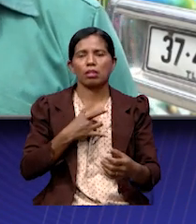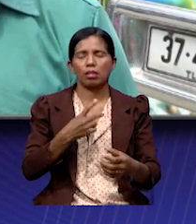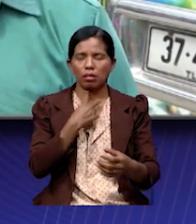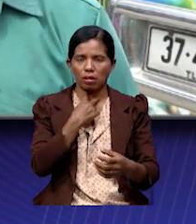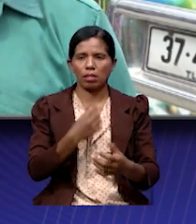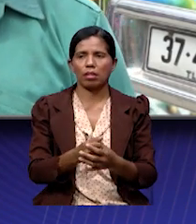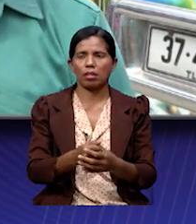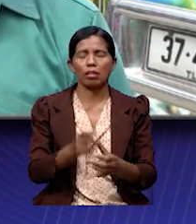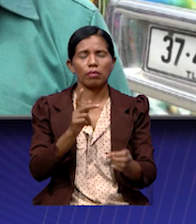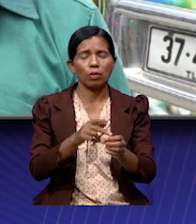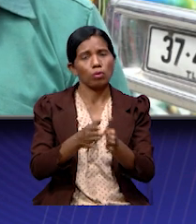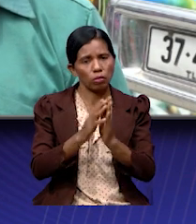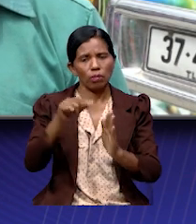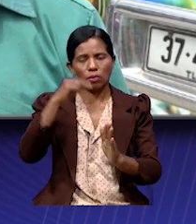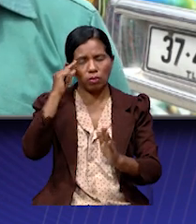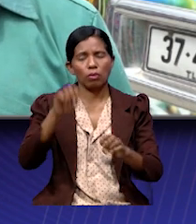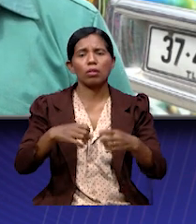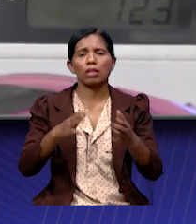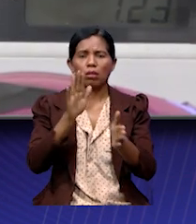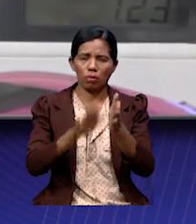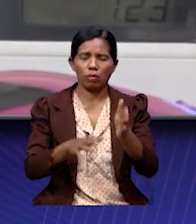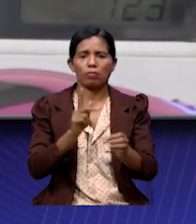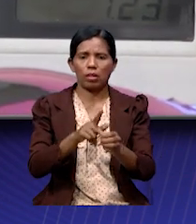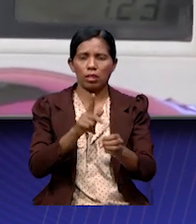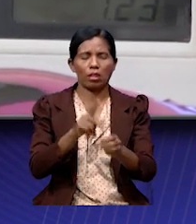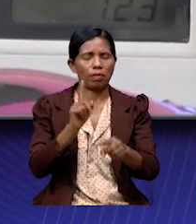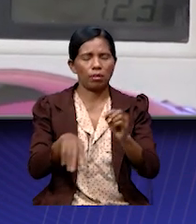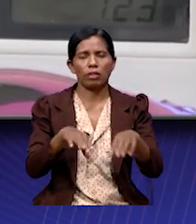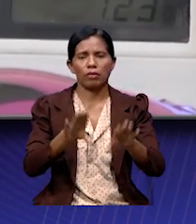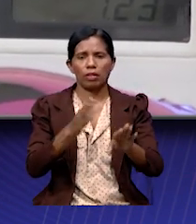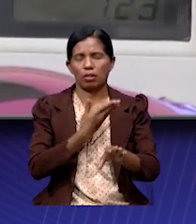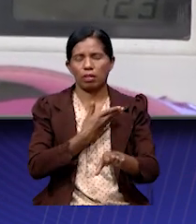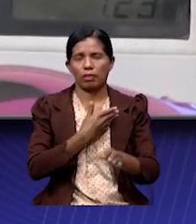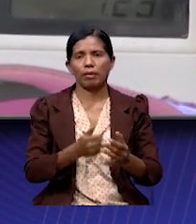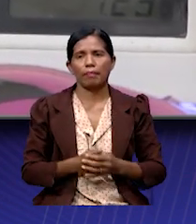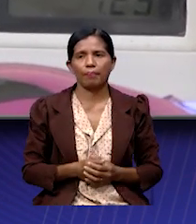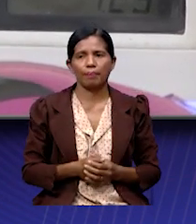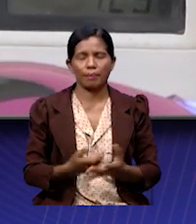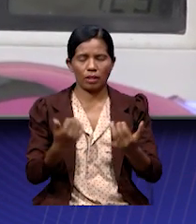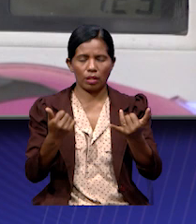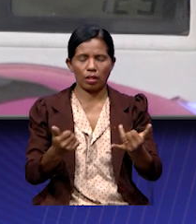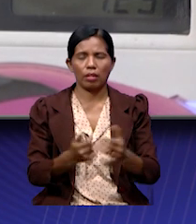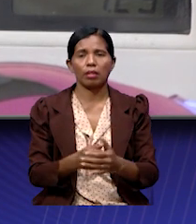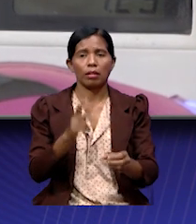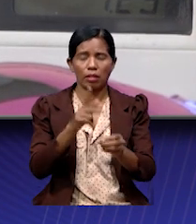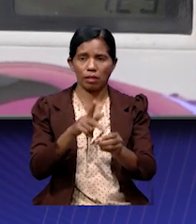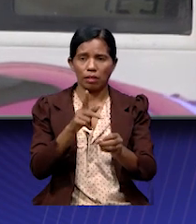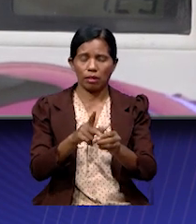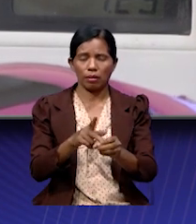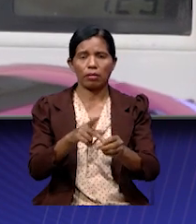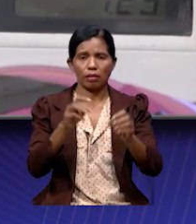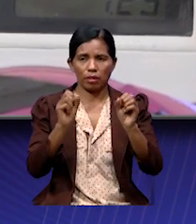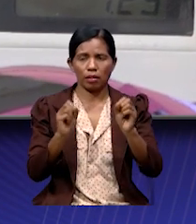minana sebele kare husuba gobernur anusakar bel hatun te minana de dadang ne falling combustible ne be posto